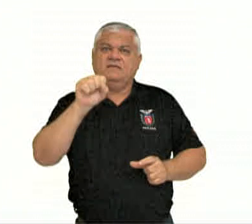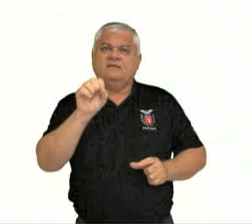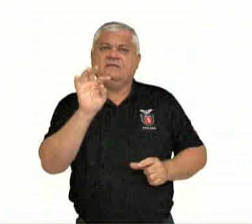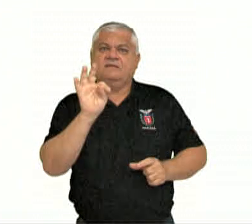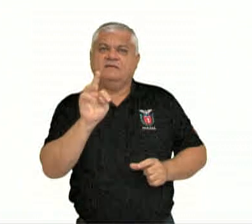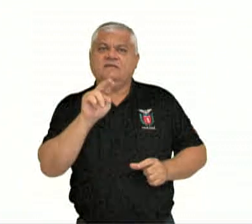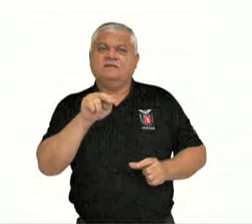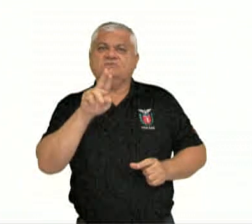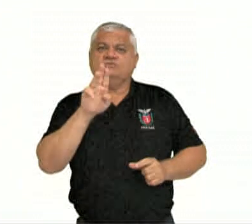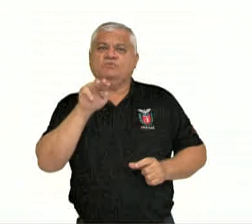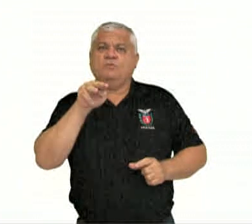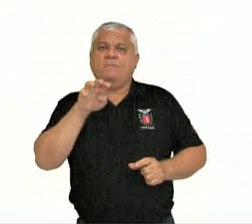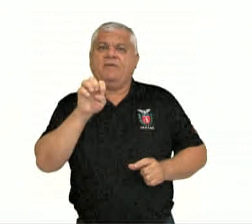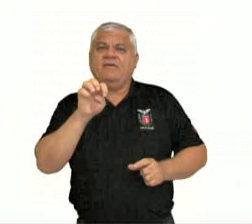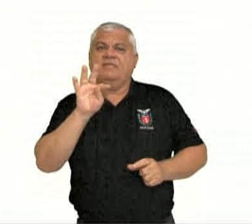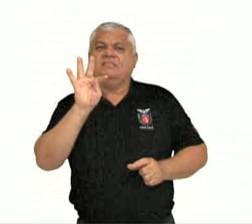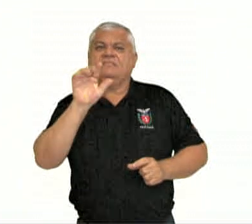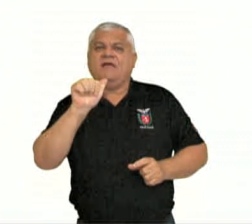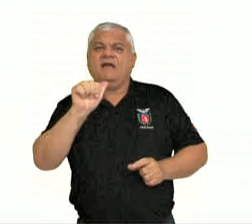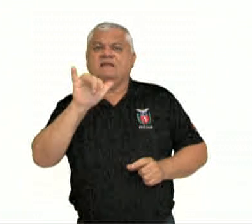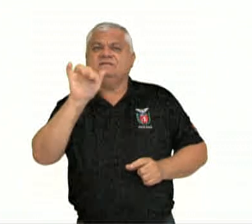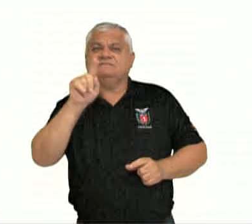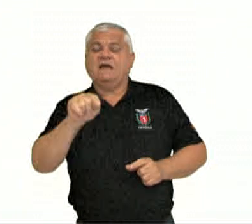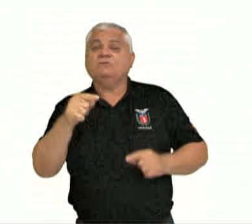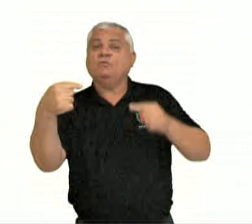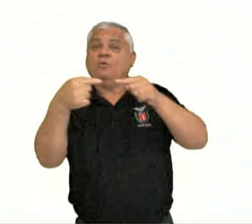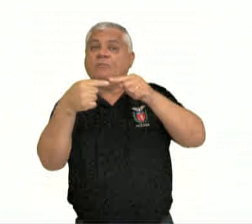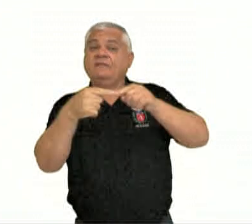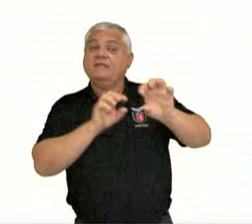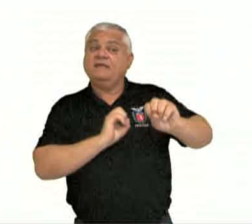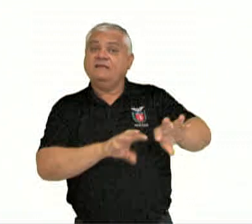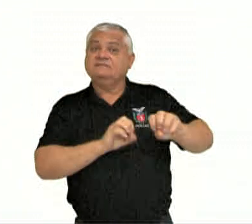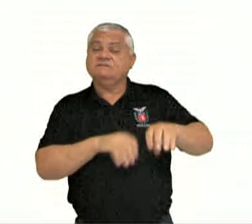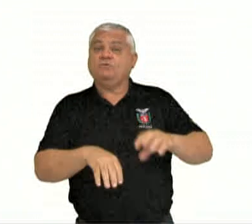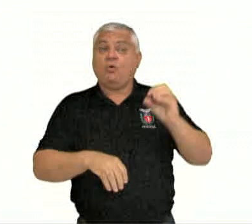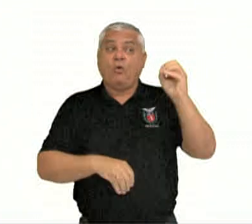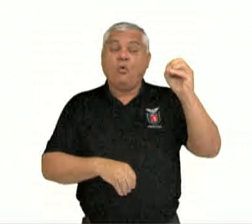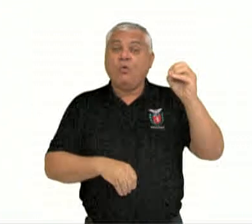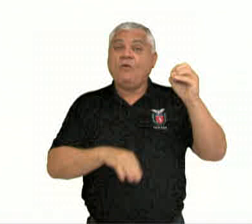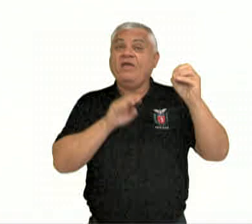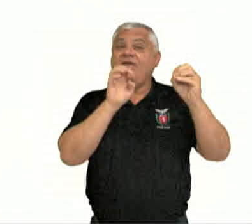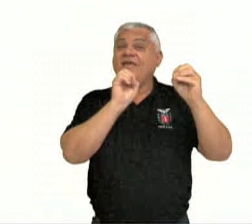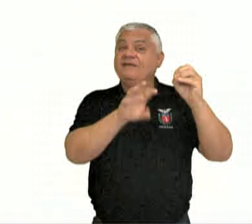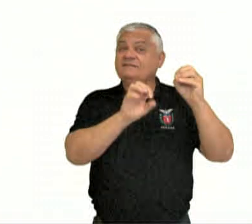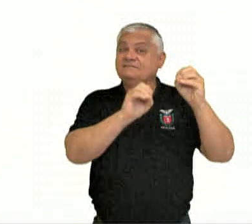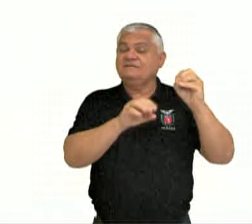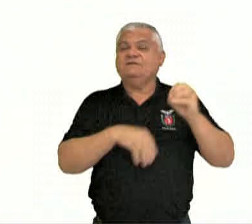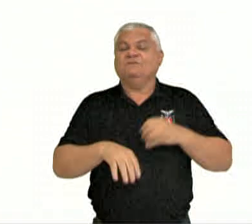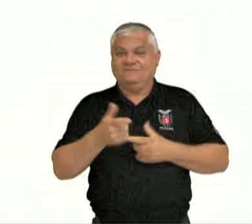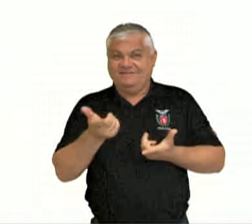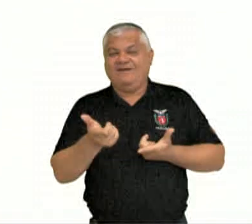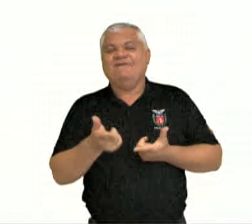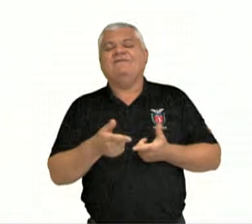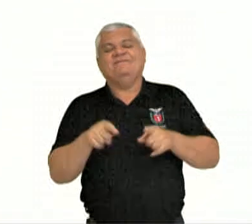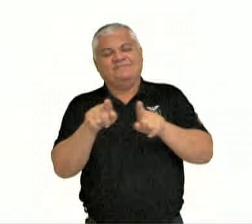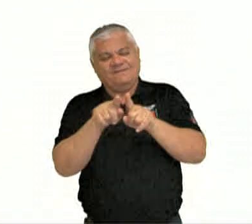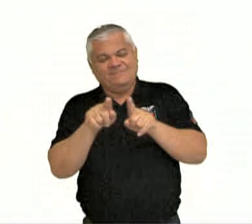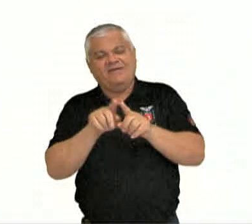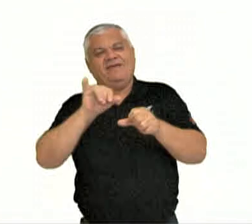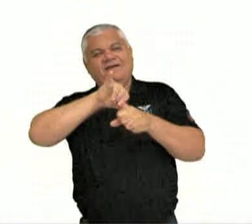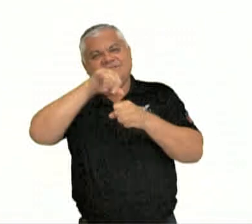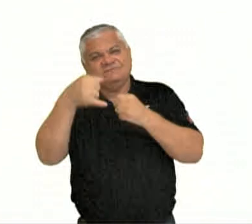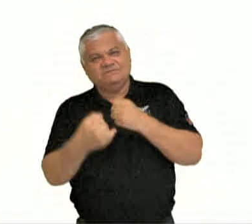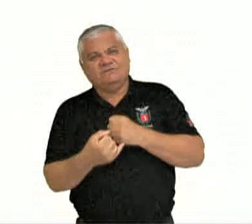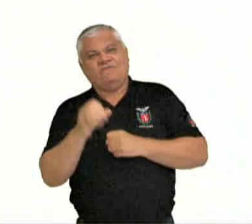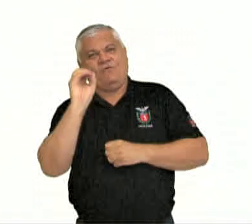palavra subentendida ensino. Então, o ensino, substantivo masculino, e o adjetivo também no